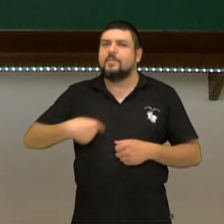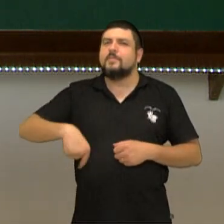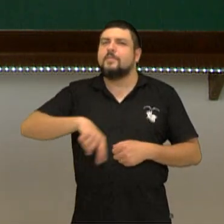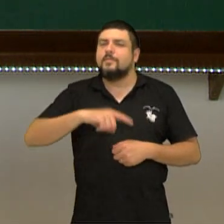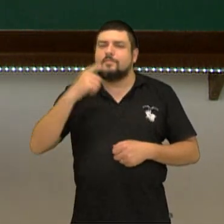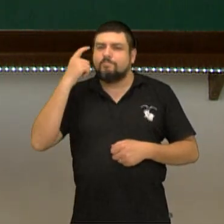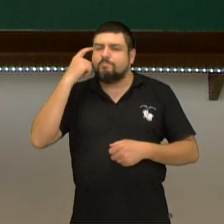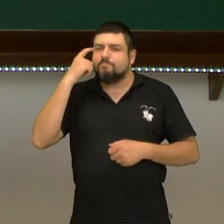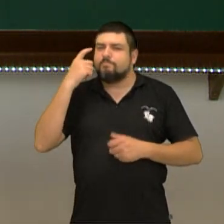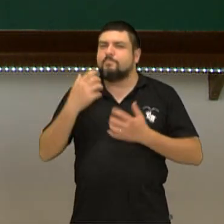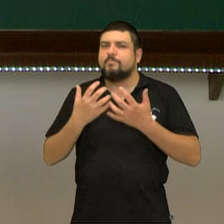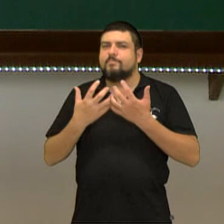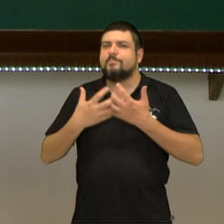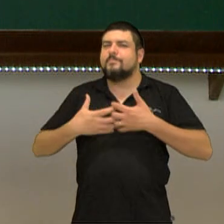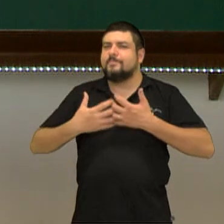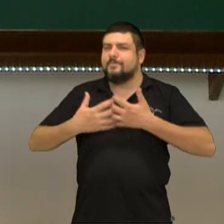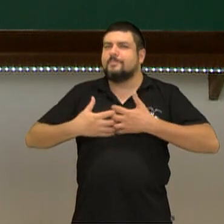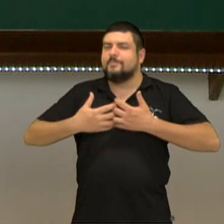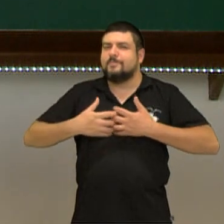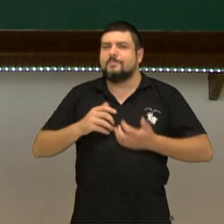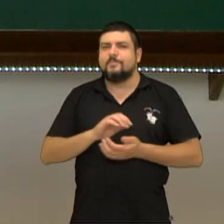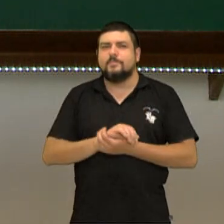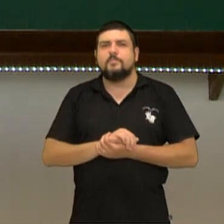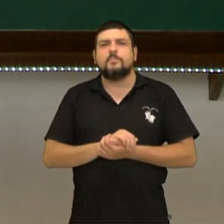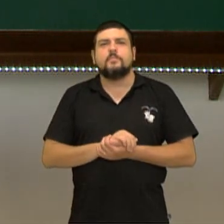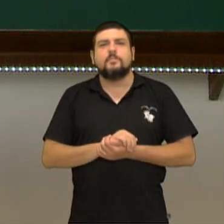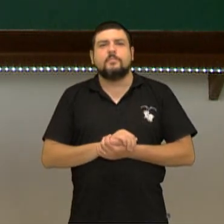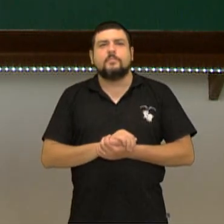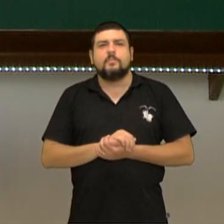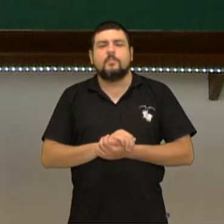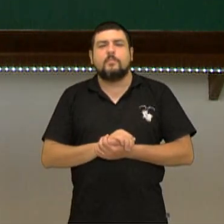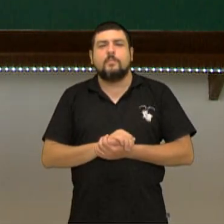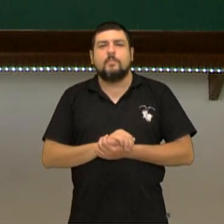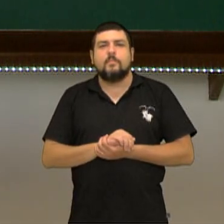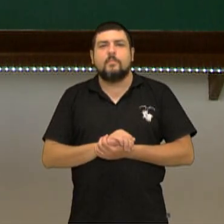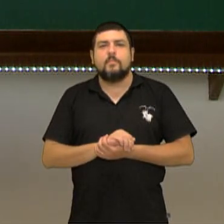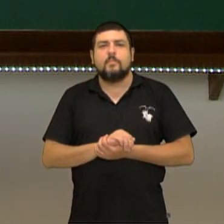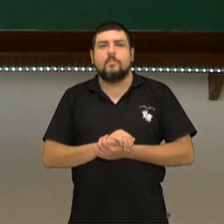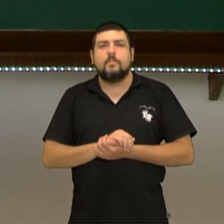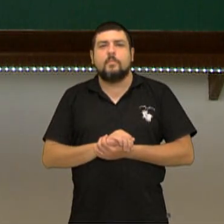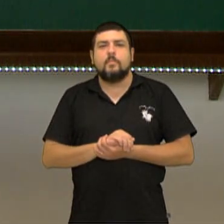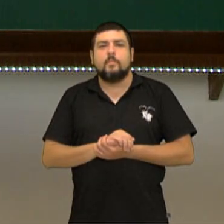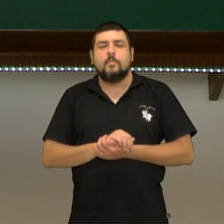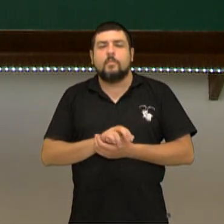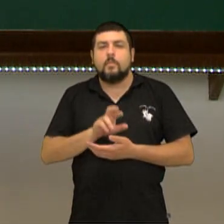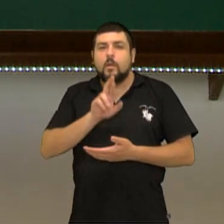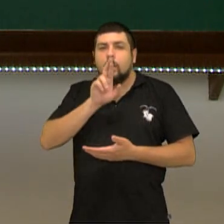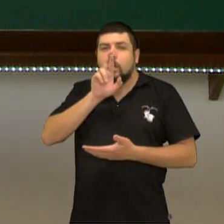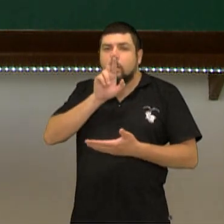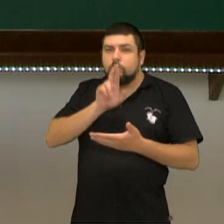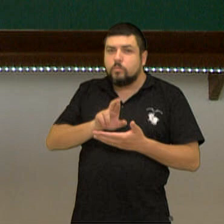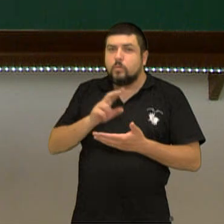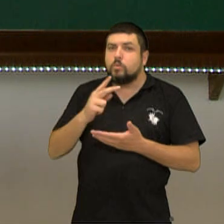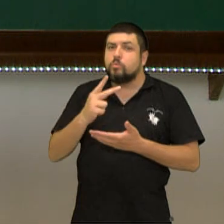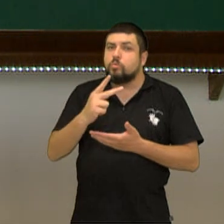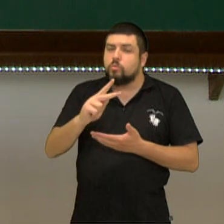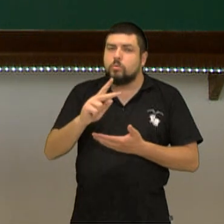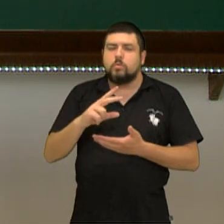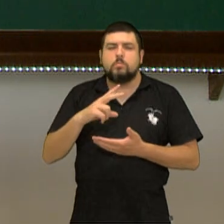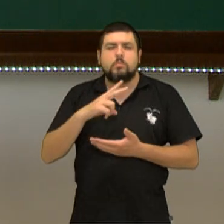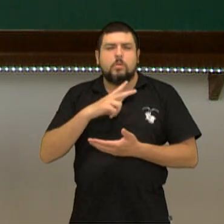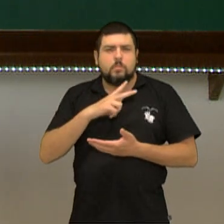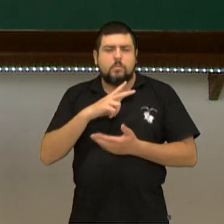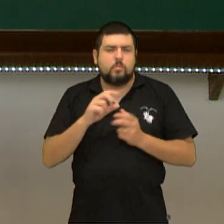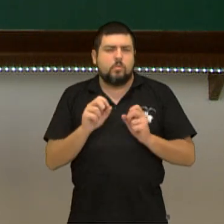colocando aí o que pede a questão. Então, a sua resposta, pessoal, novamente ainda que pessoal, né? Particular